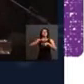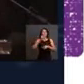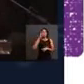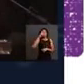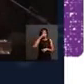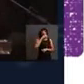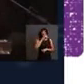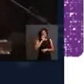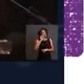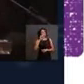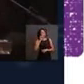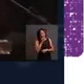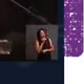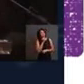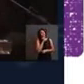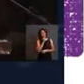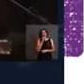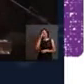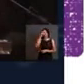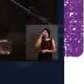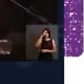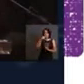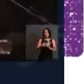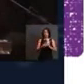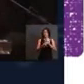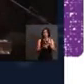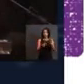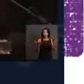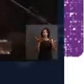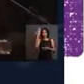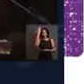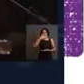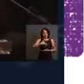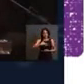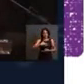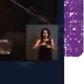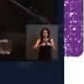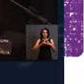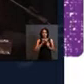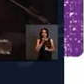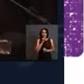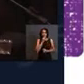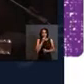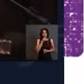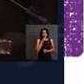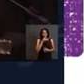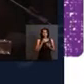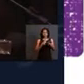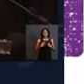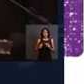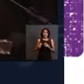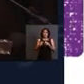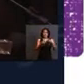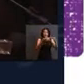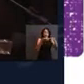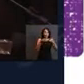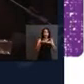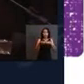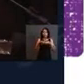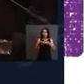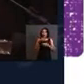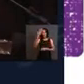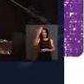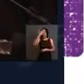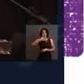desafio defender esse modelo de avaliação, porque, infelizmente, em muitas redes, a